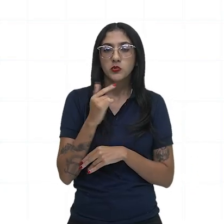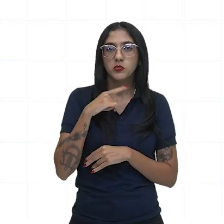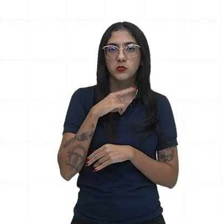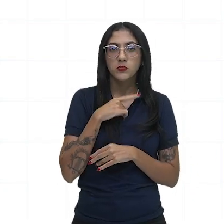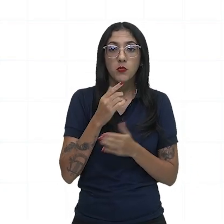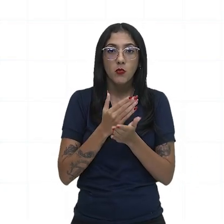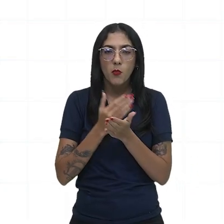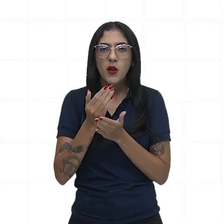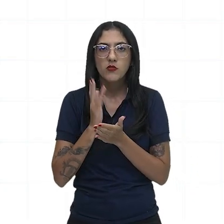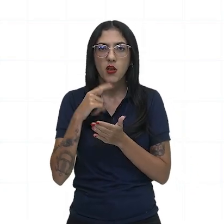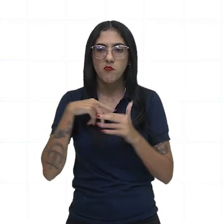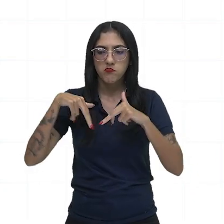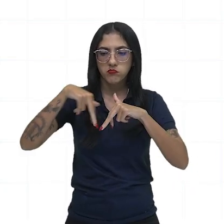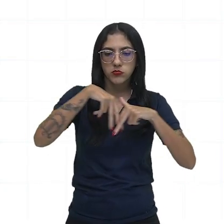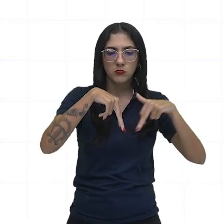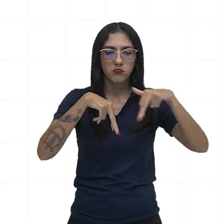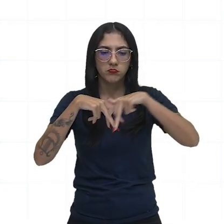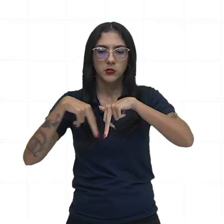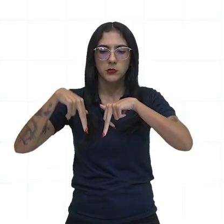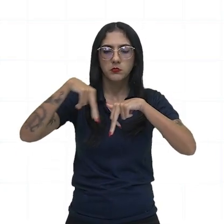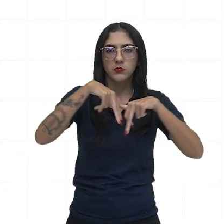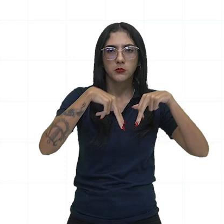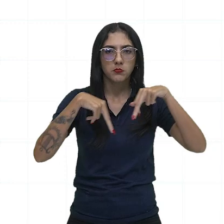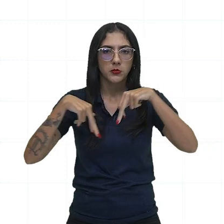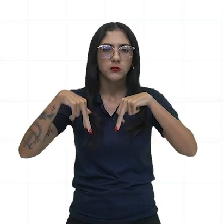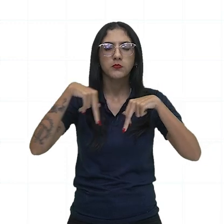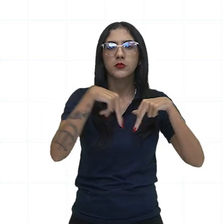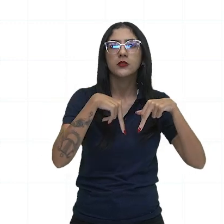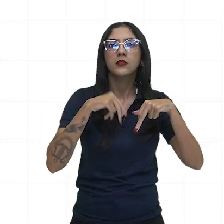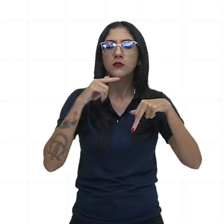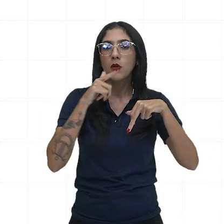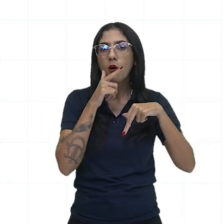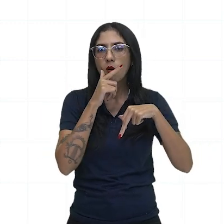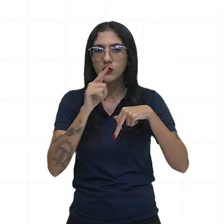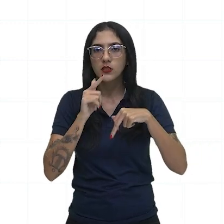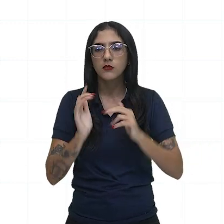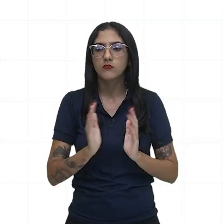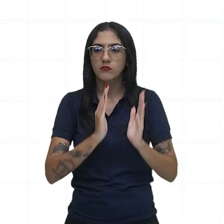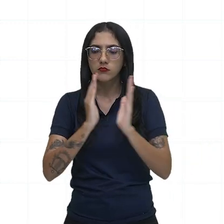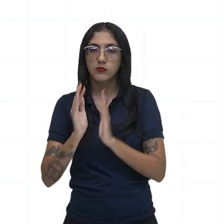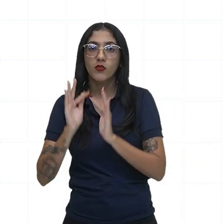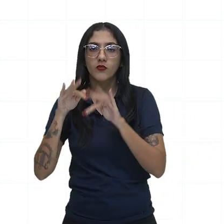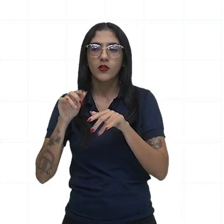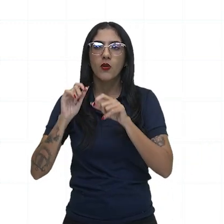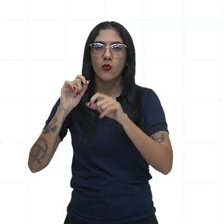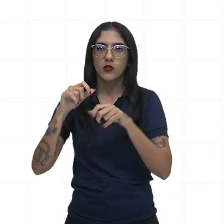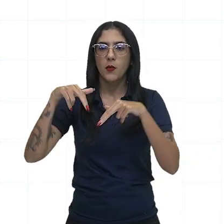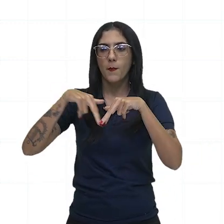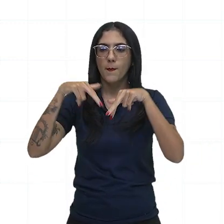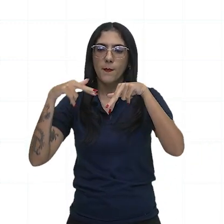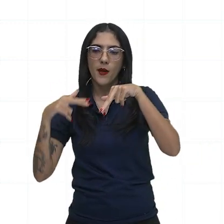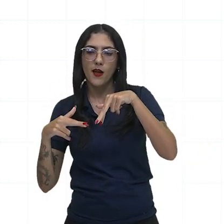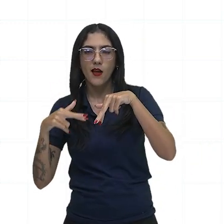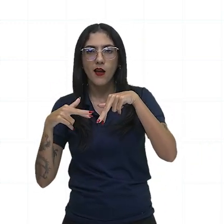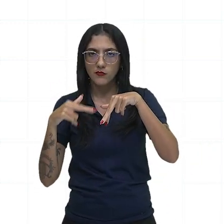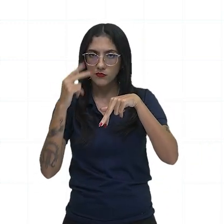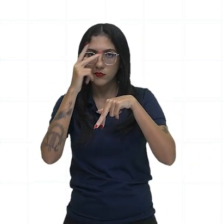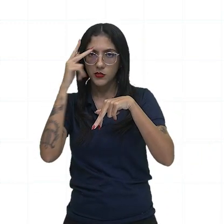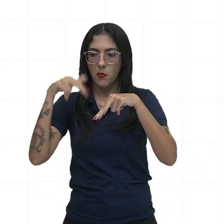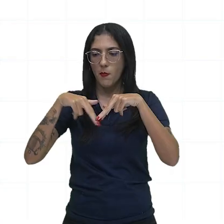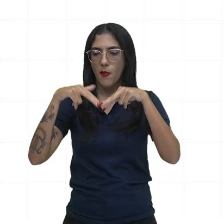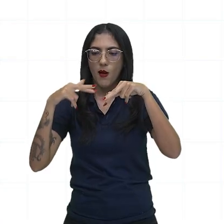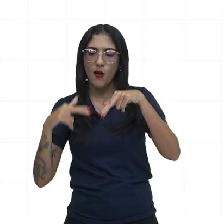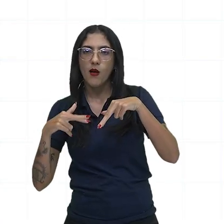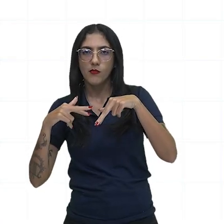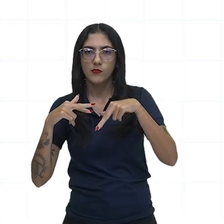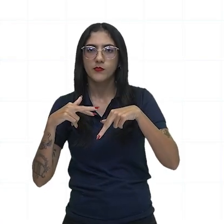que é as técnicas que serão empregadas para chegar no objetivo final, que é o desfecho da nossa luta com as costas do